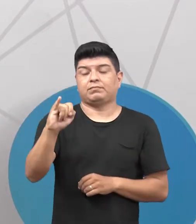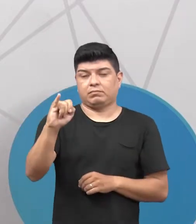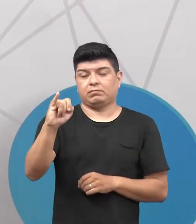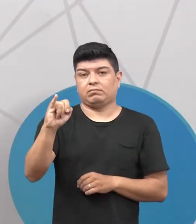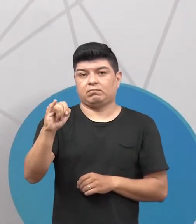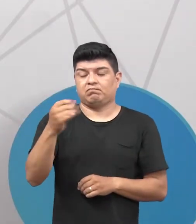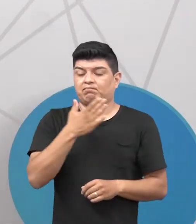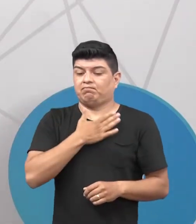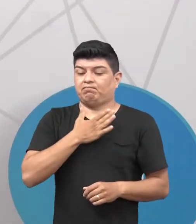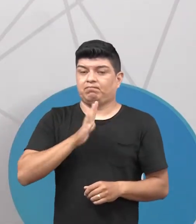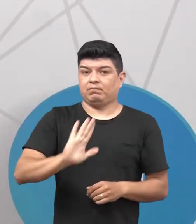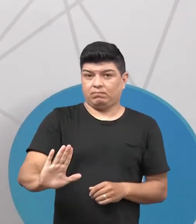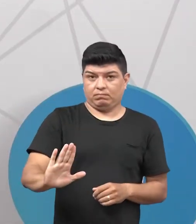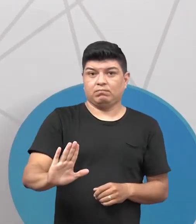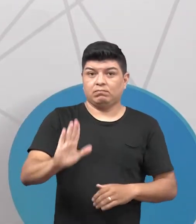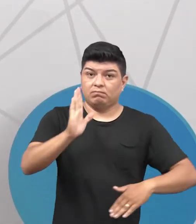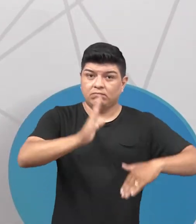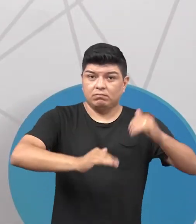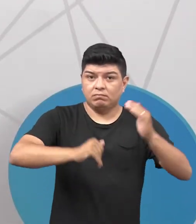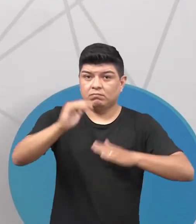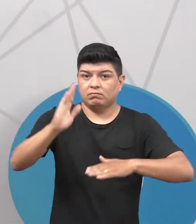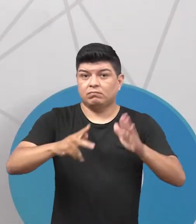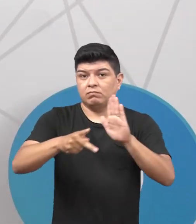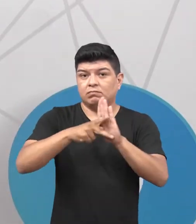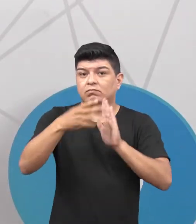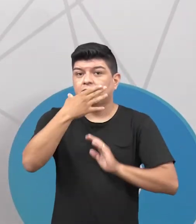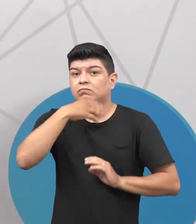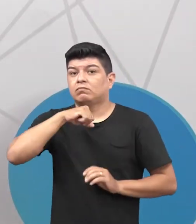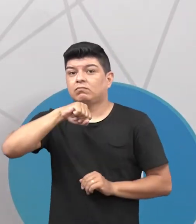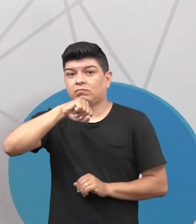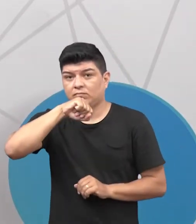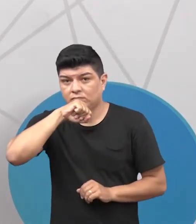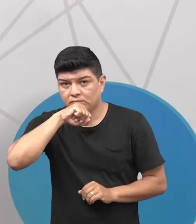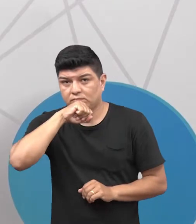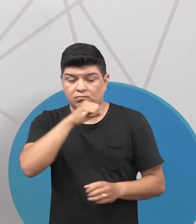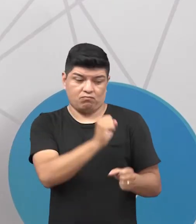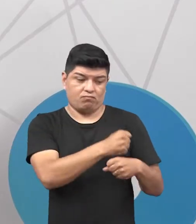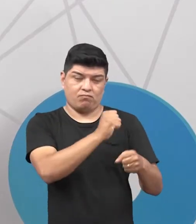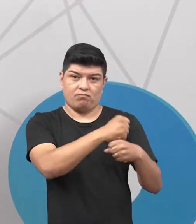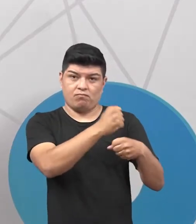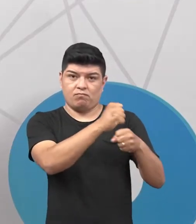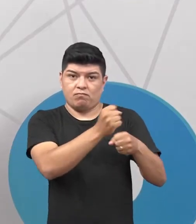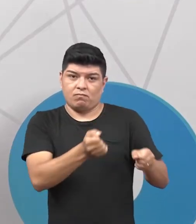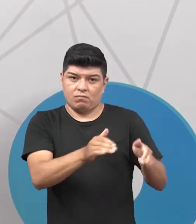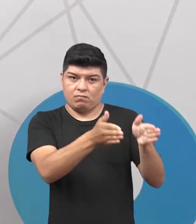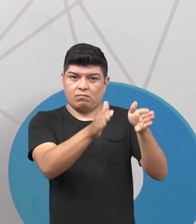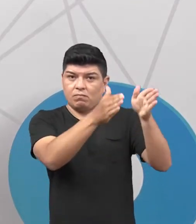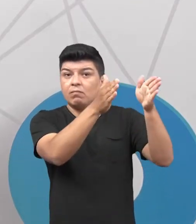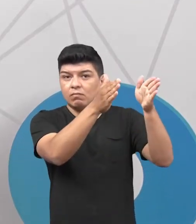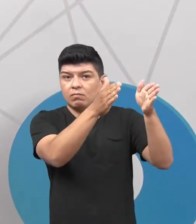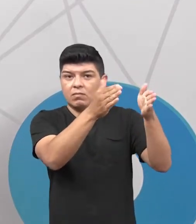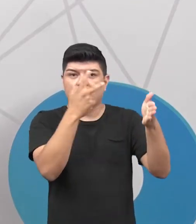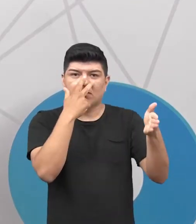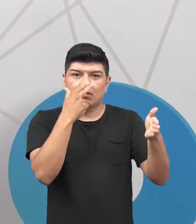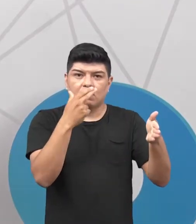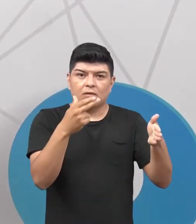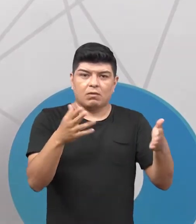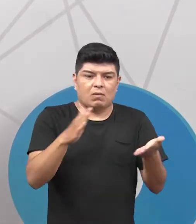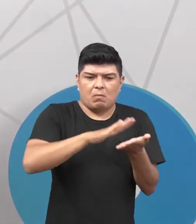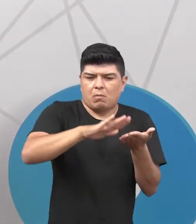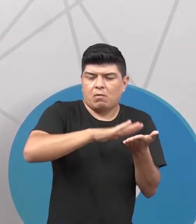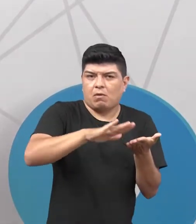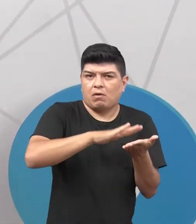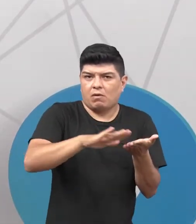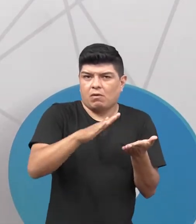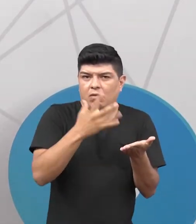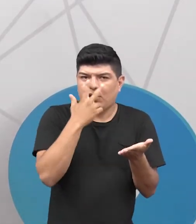Ele não gostava muito da profissão do pai, o seu Sofronisco, que era escultor. Então ele achava que o escultor é um copiador e todo copiador